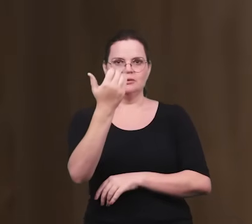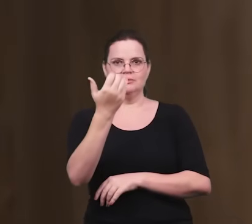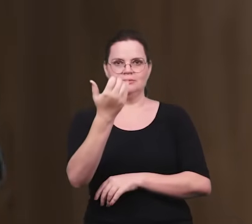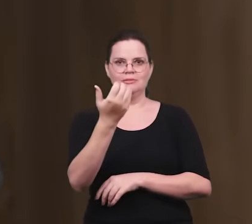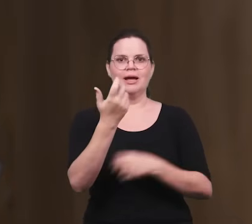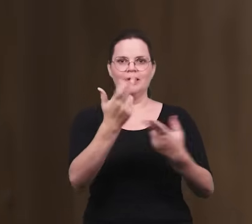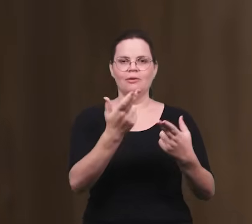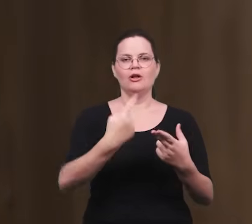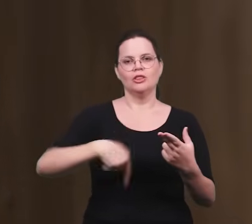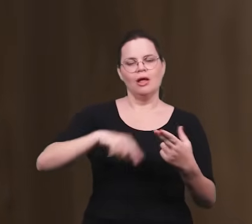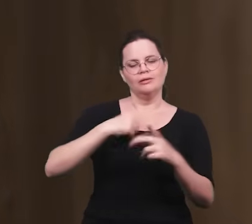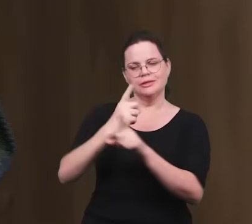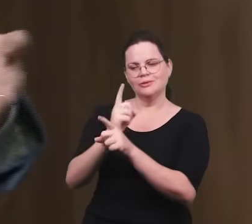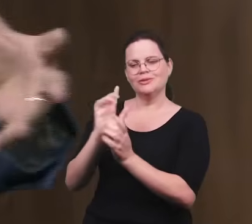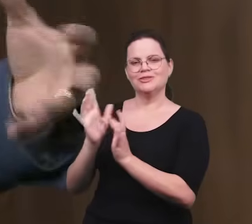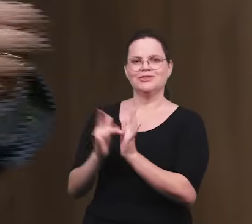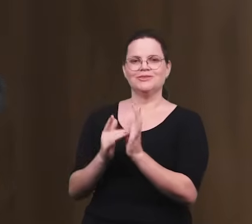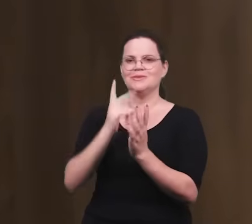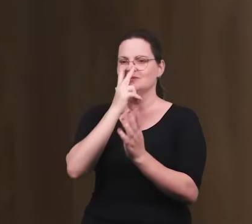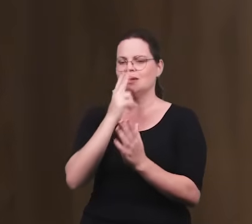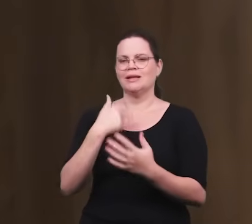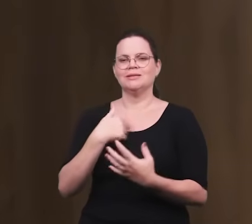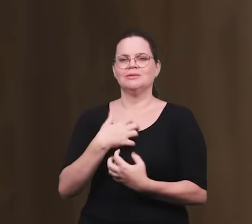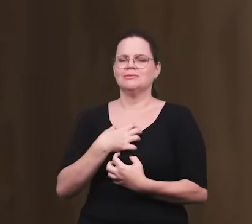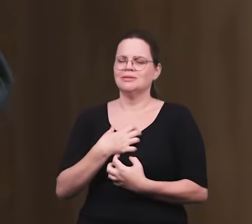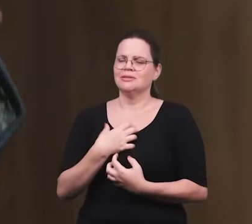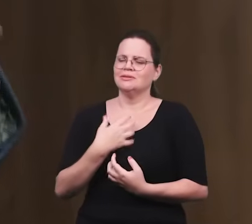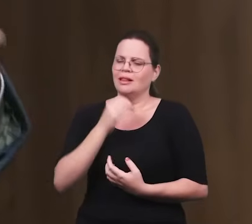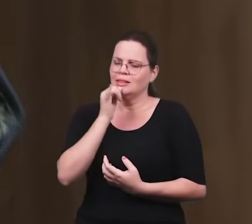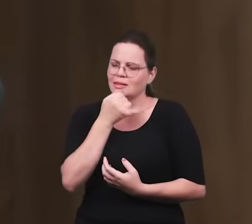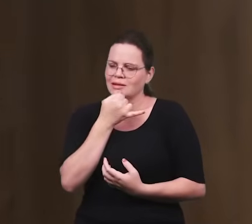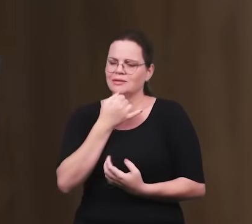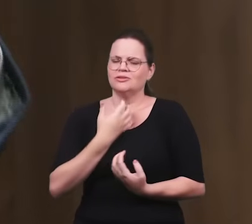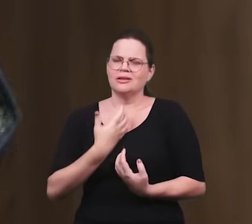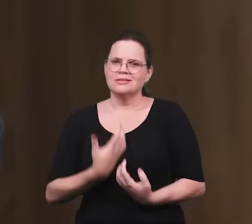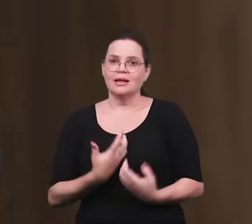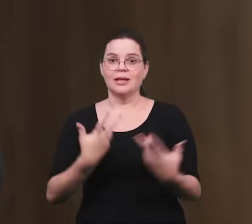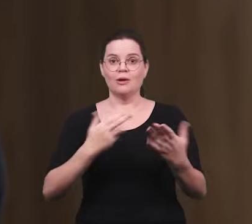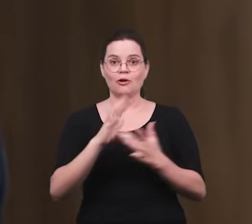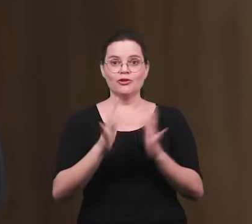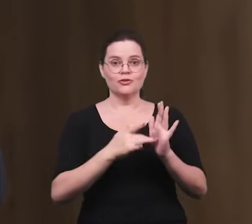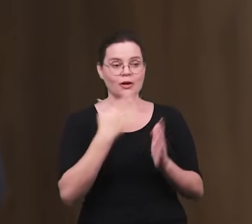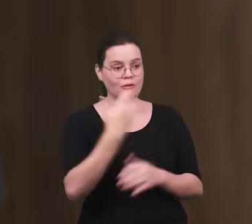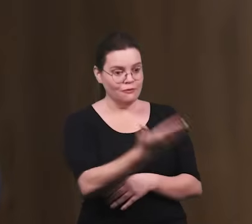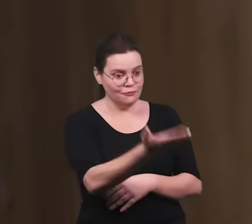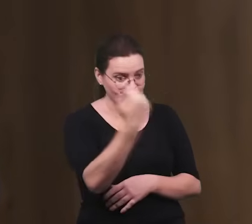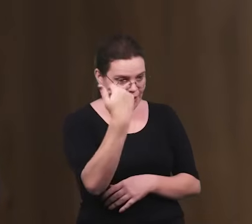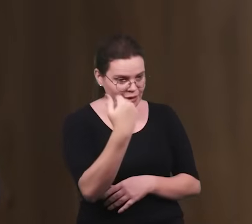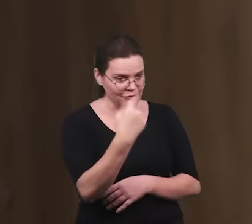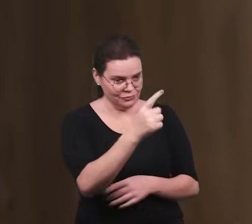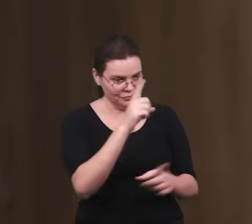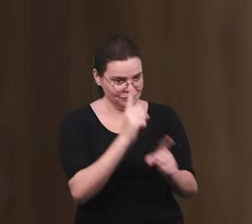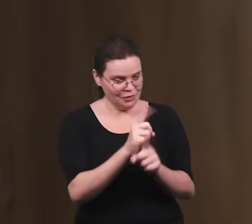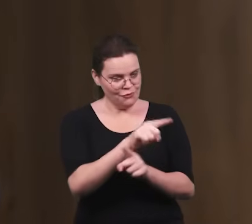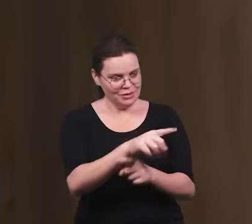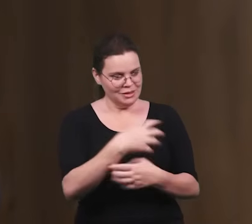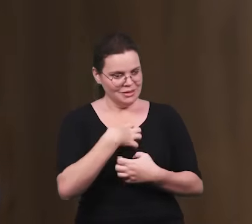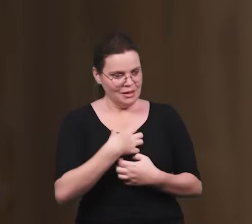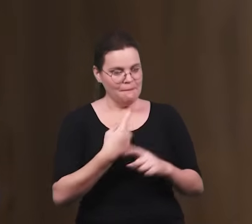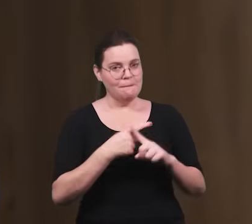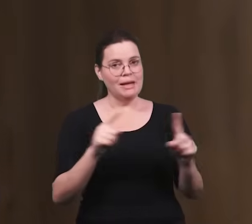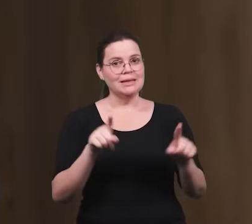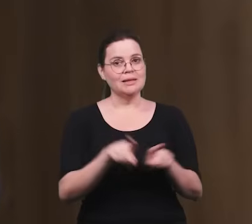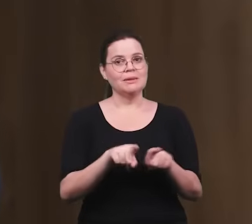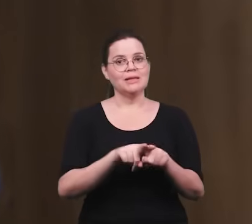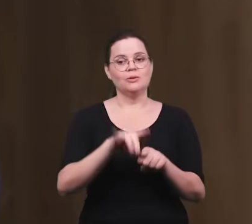Senhor, tristes, abatidos, ele fala, vinde a mim, vós que estáis cansados, sobrecarregados. Mas chega um momento do ide,